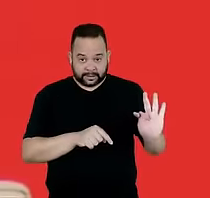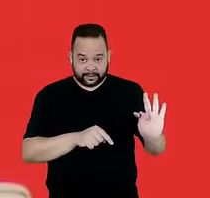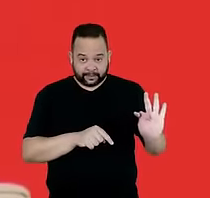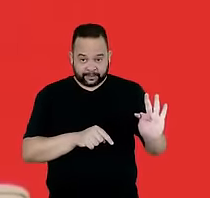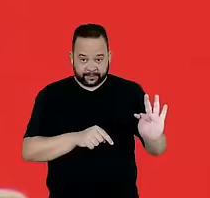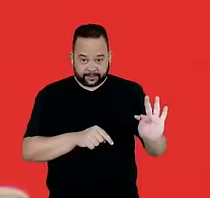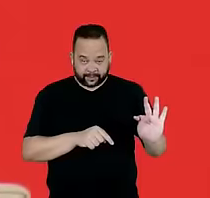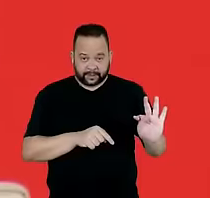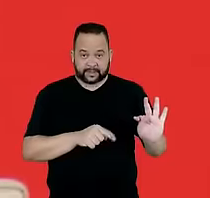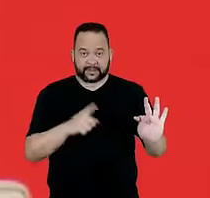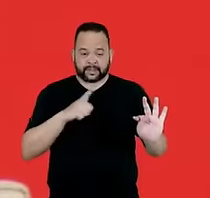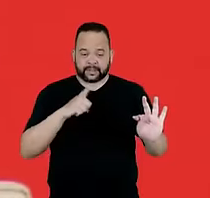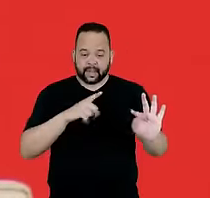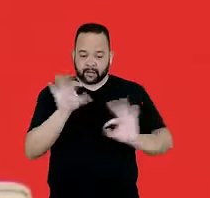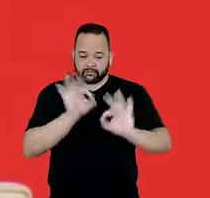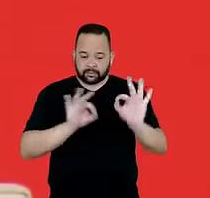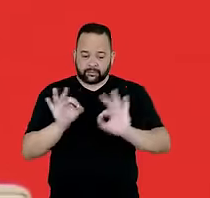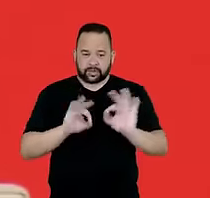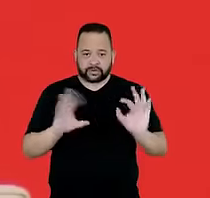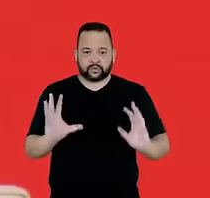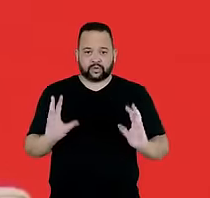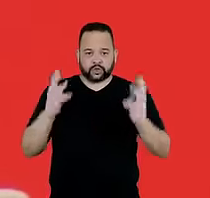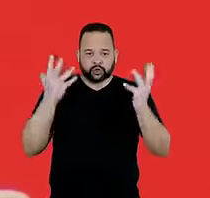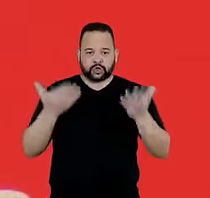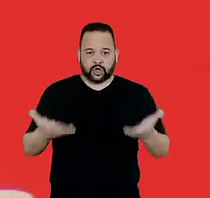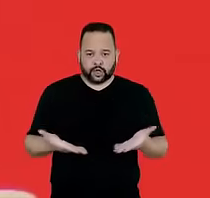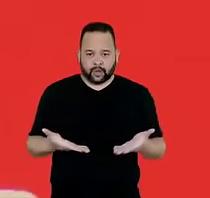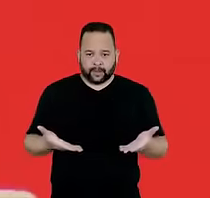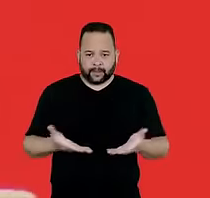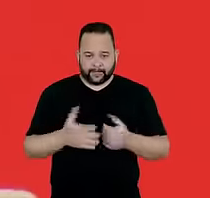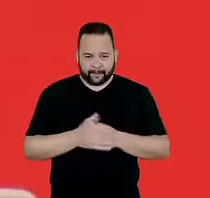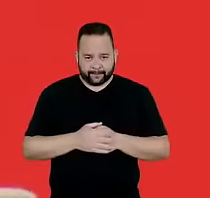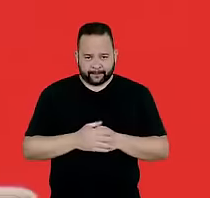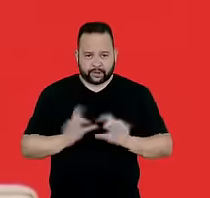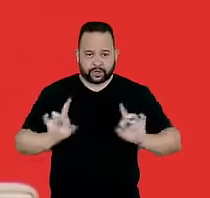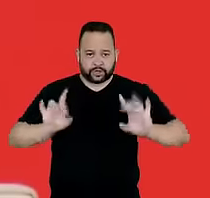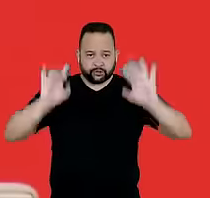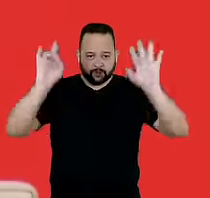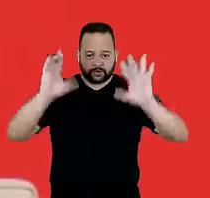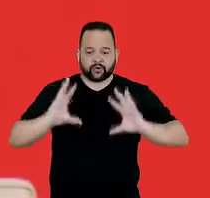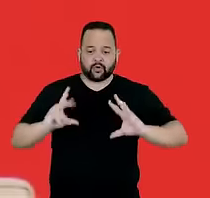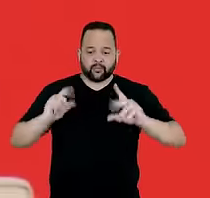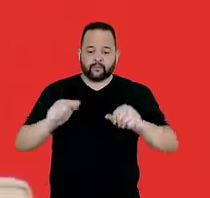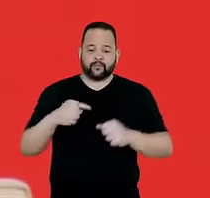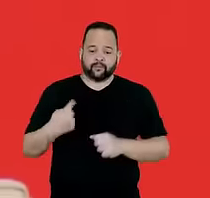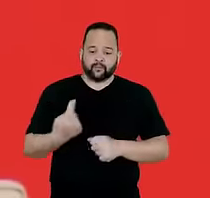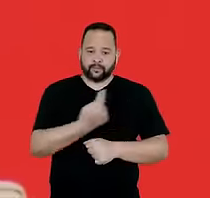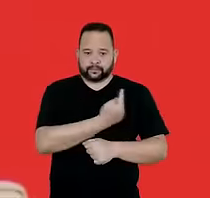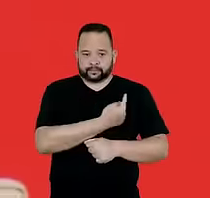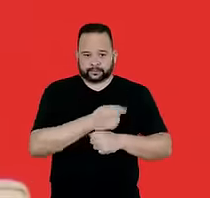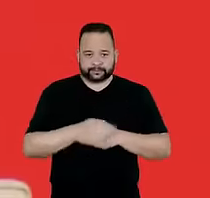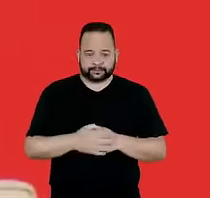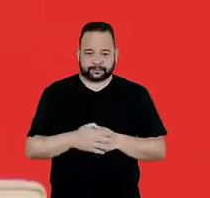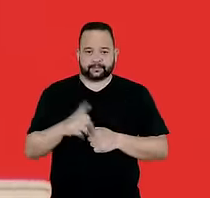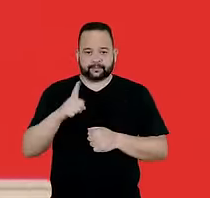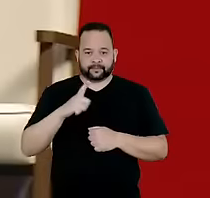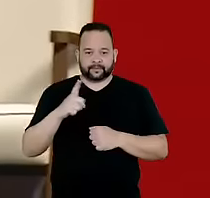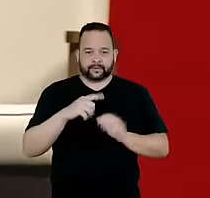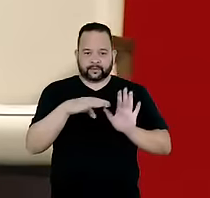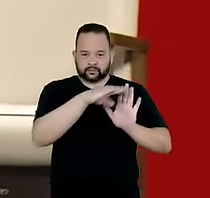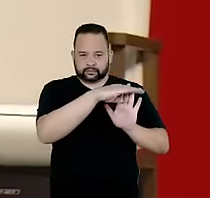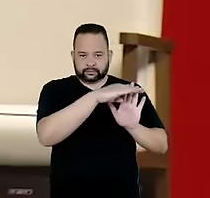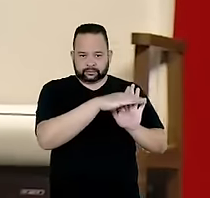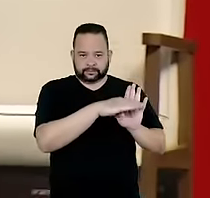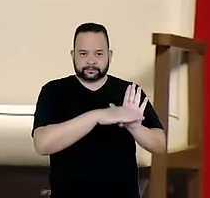evento né esse evento muito especial para todos nós teremos uma agenda como Bruno falou bastante